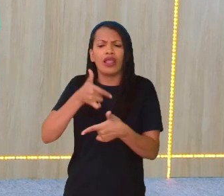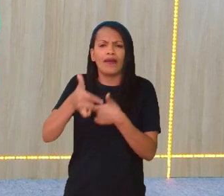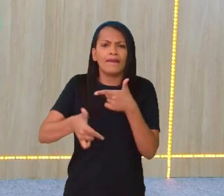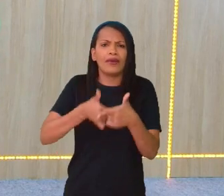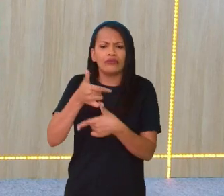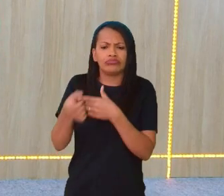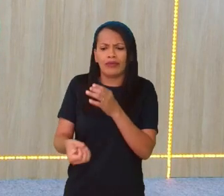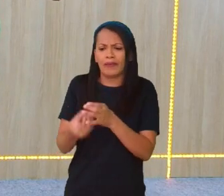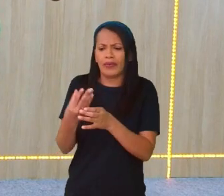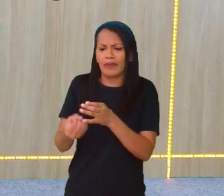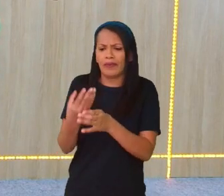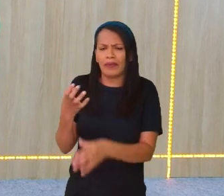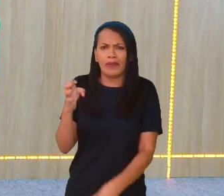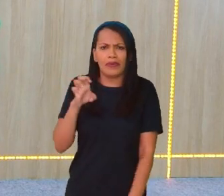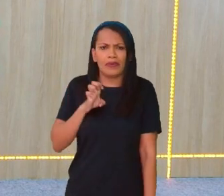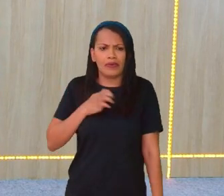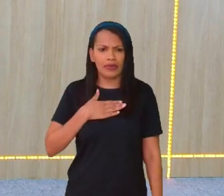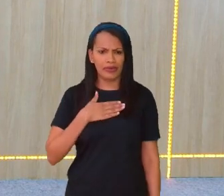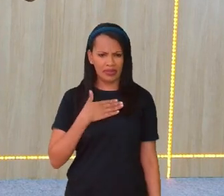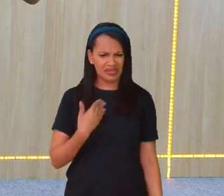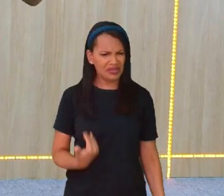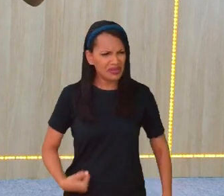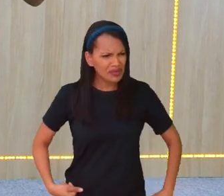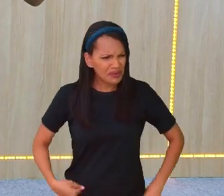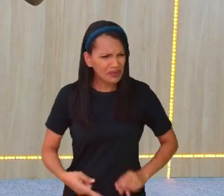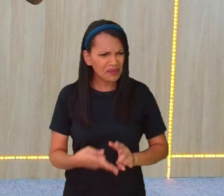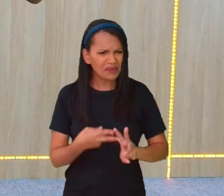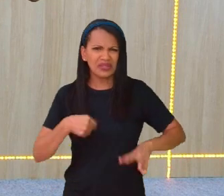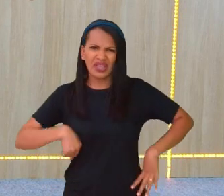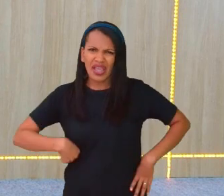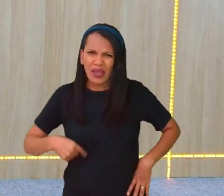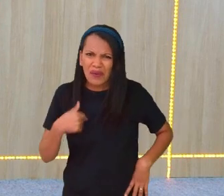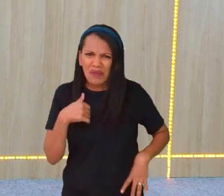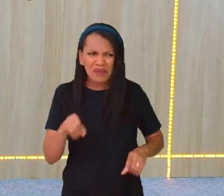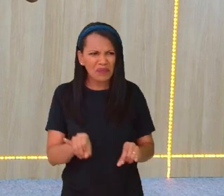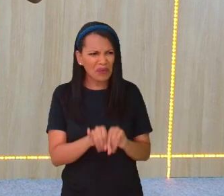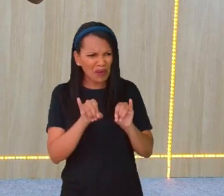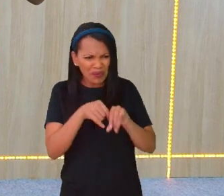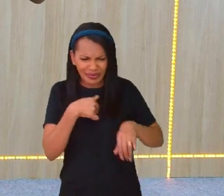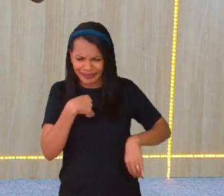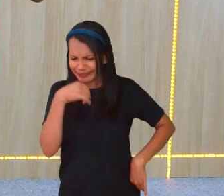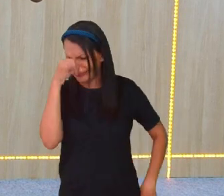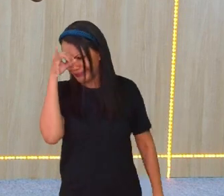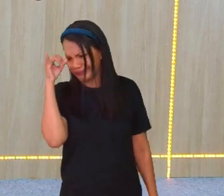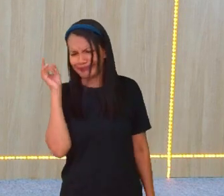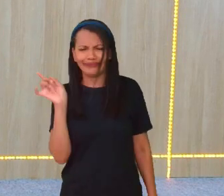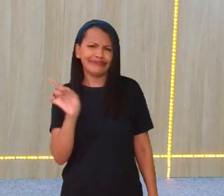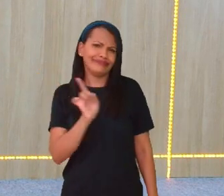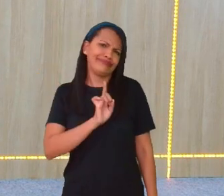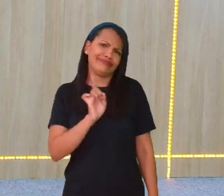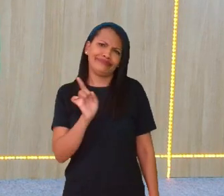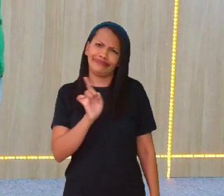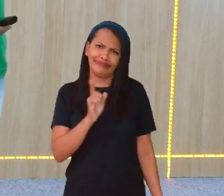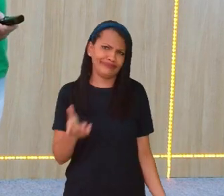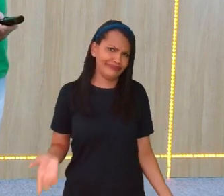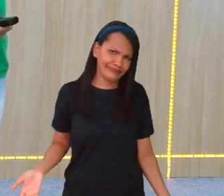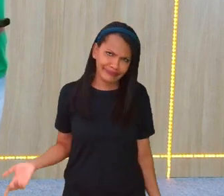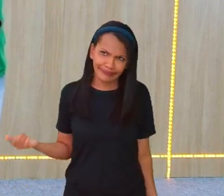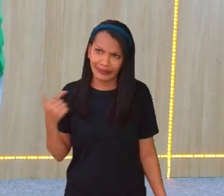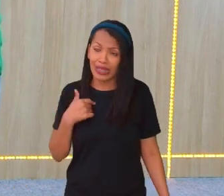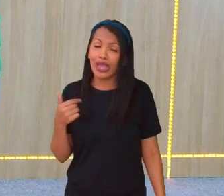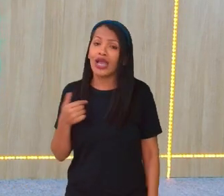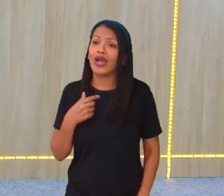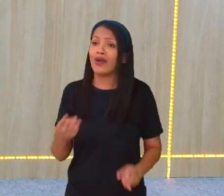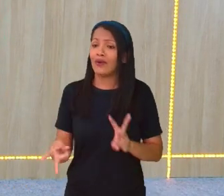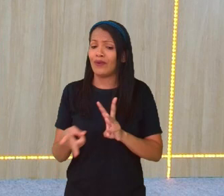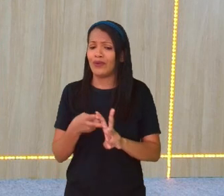produzir riqueza para ele. Isso. Aí o índio disse, gente, que negócio de besta é esse que eu estou fazendo? Né? Não, o índio se embrenhava no interior,